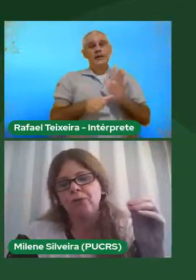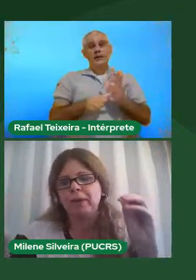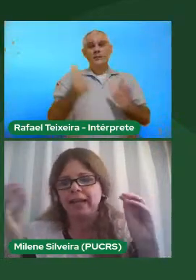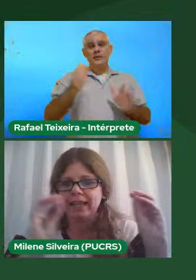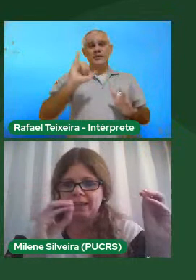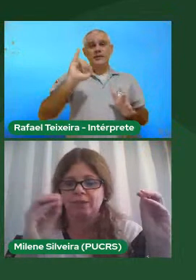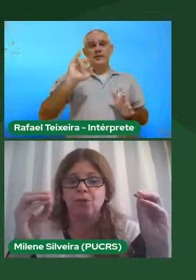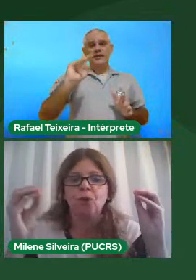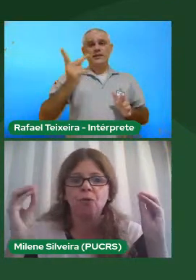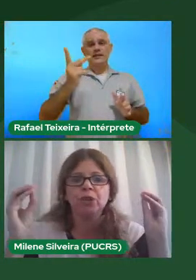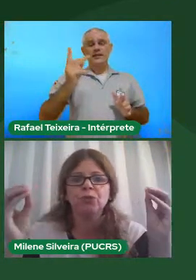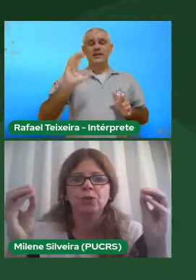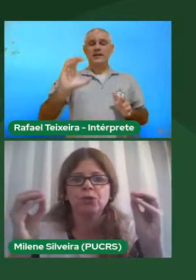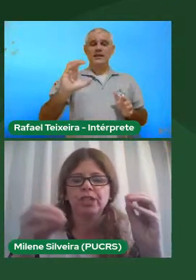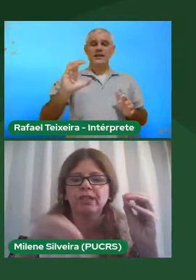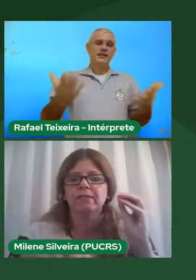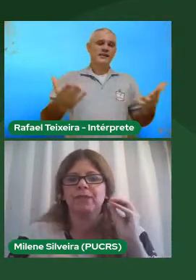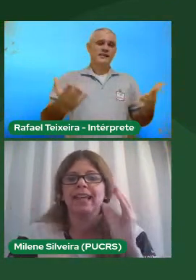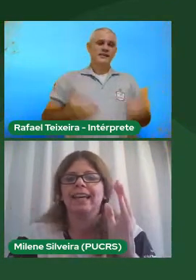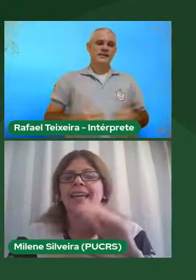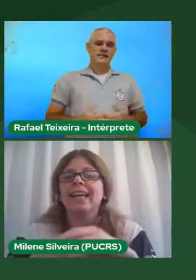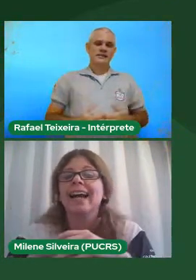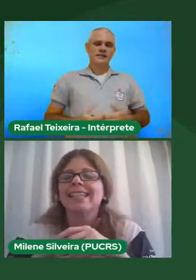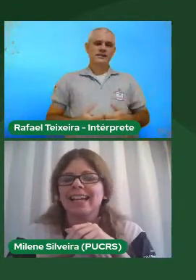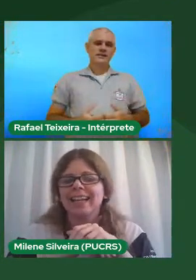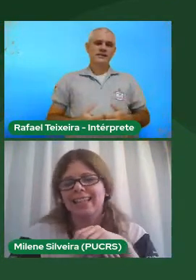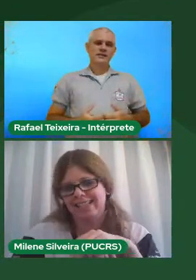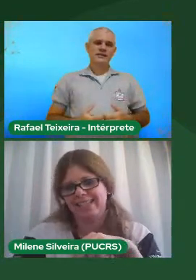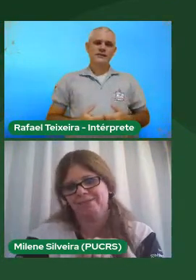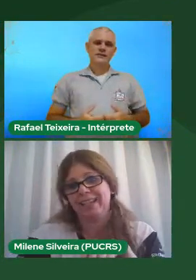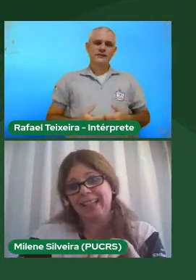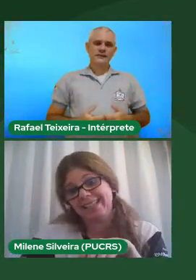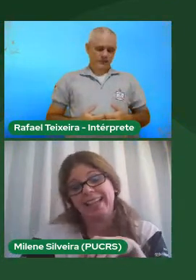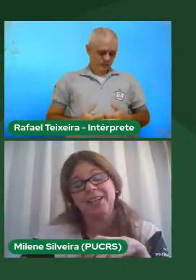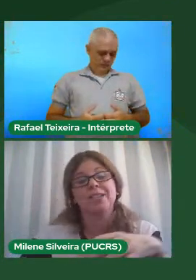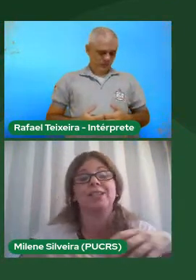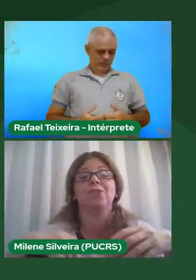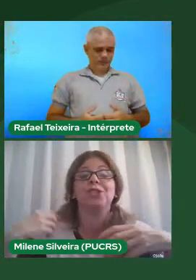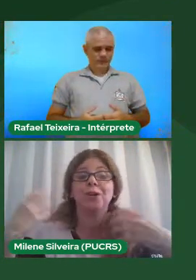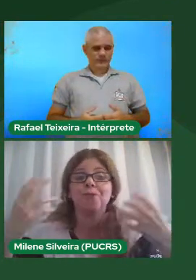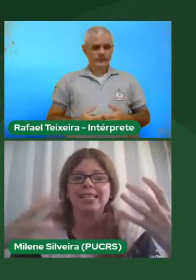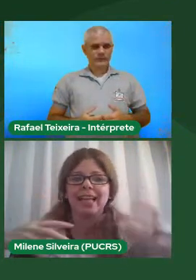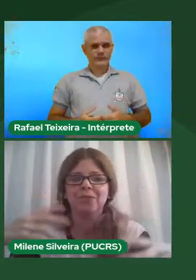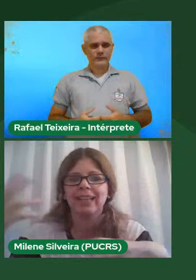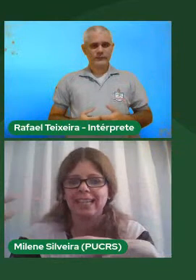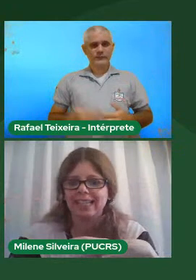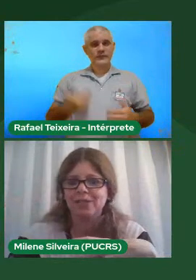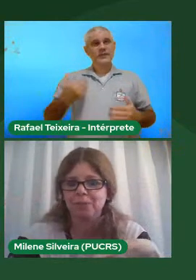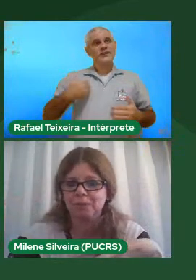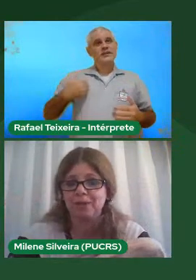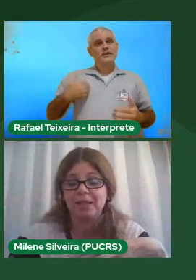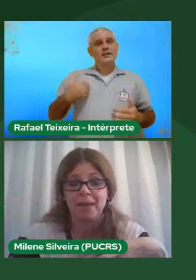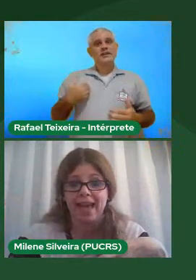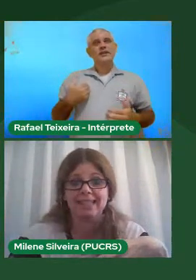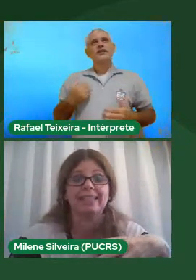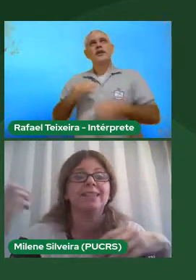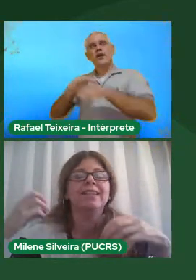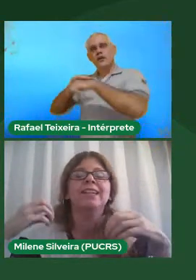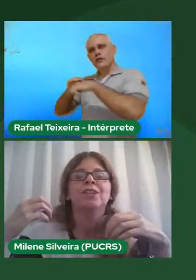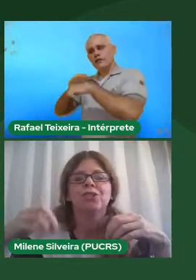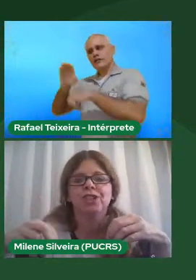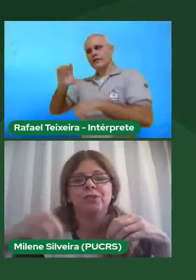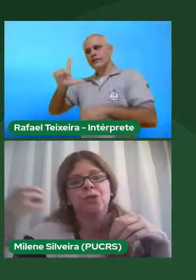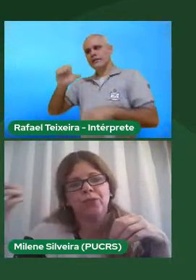qual eu fui para quê? Com o intuito de caçar a Clarice. Caçar não, assim, eu tinha conversado com a Clarice no primeiro